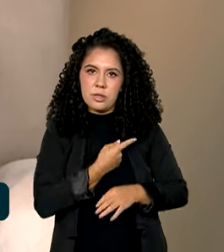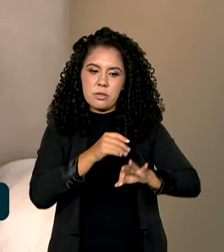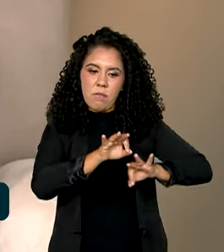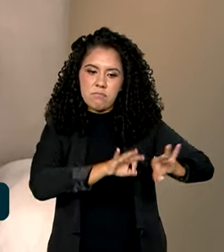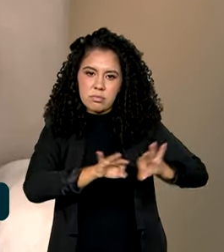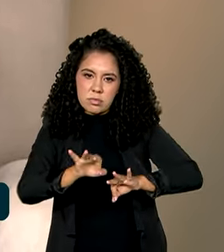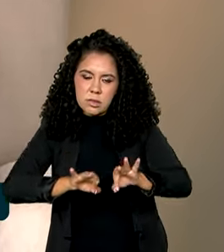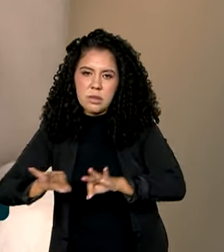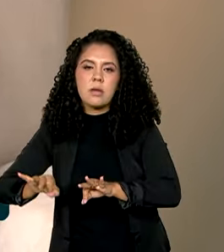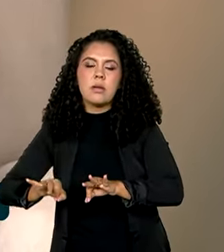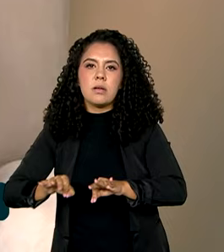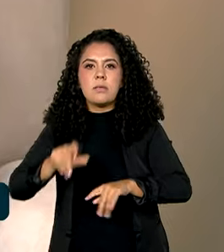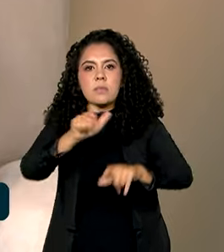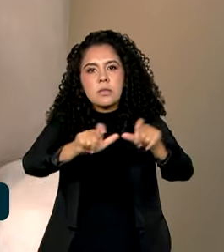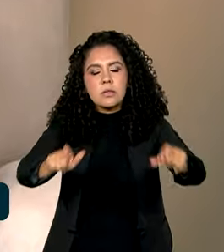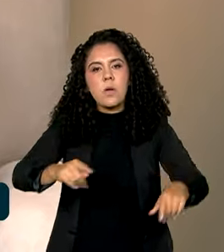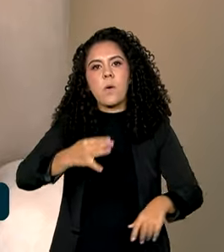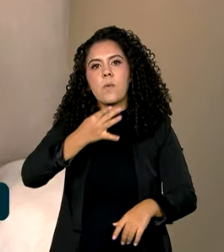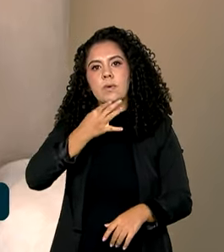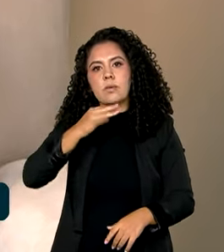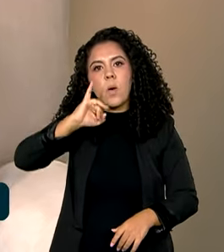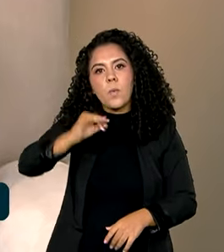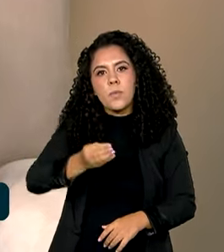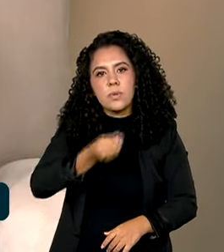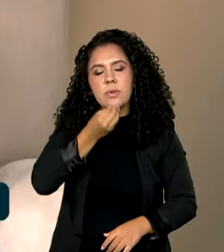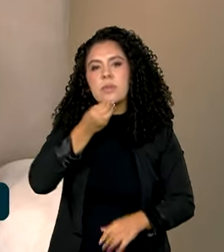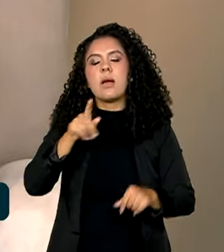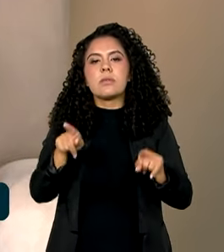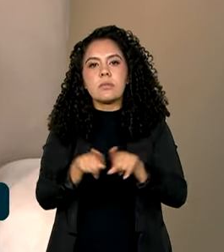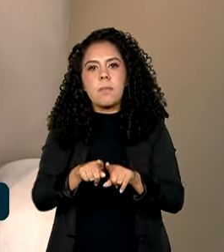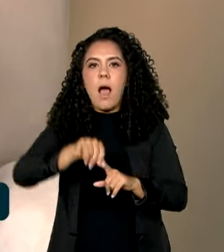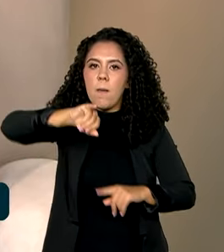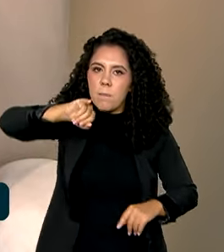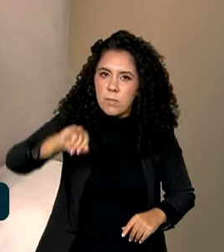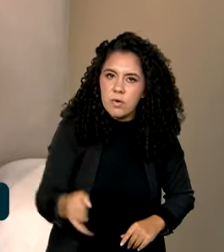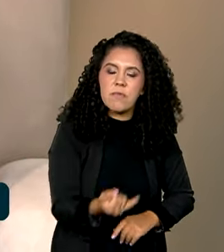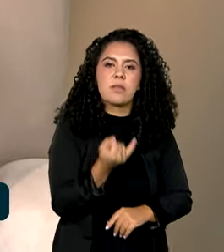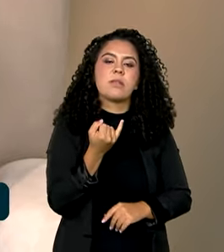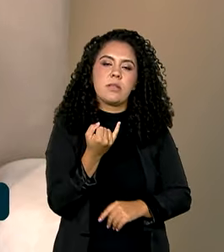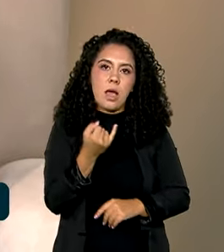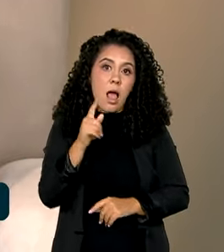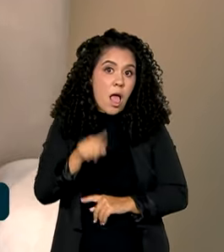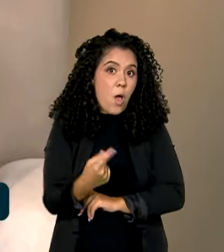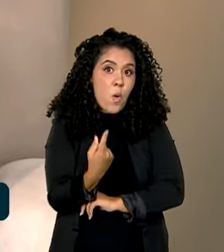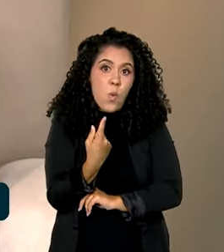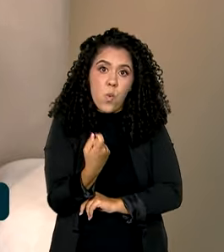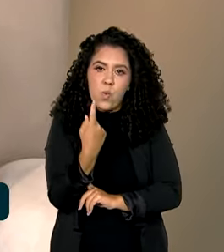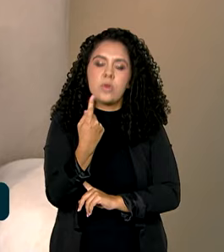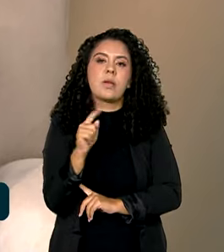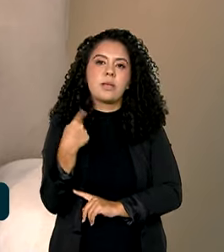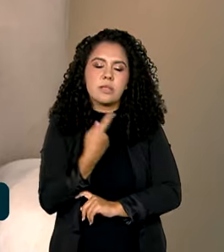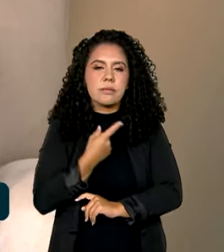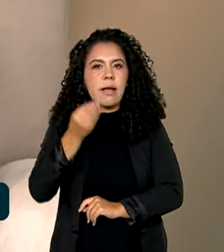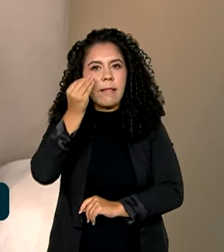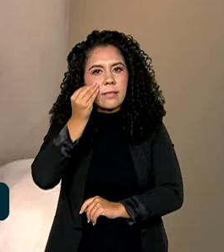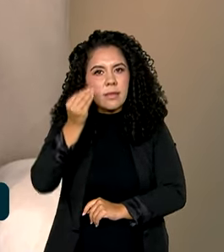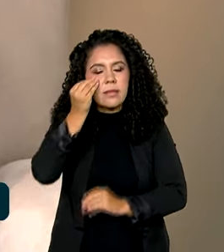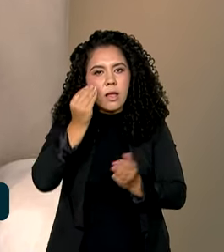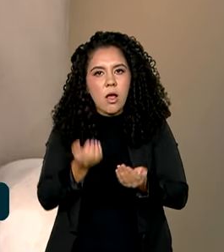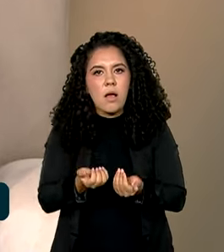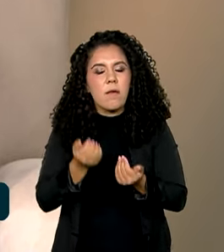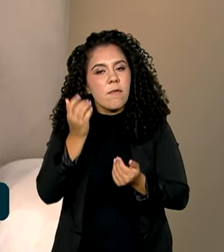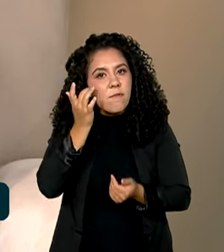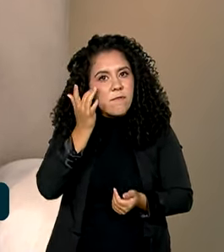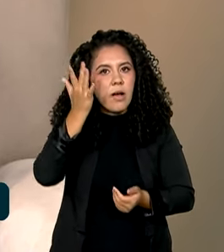que as pessoas conheçam as suas oportunidades, aproveitem essa chance que é única. Então, a gente está tentando facilitar